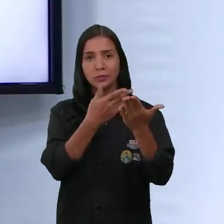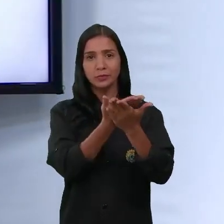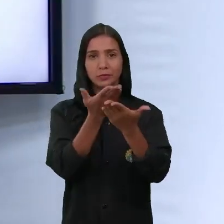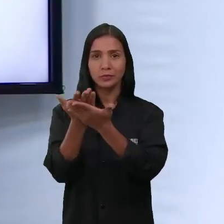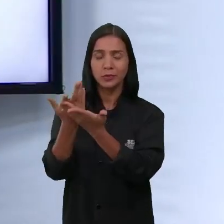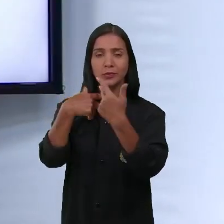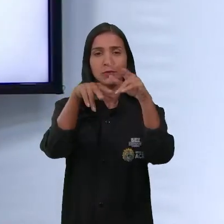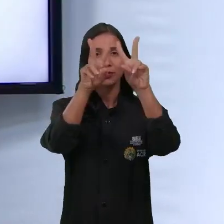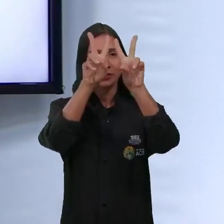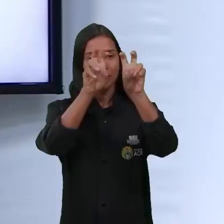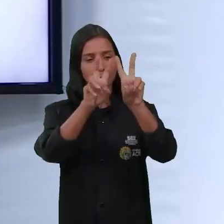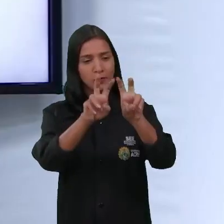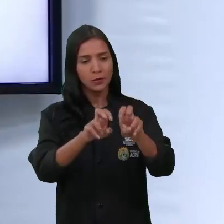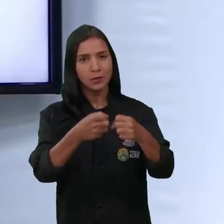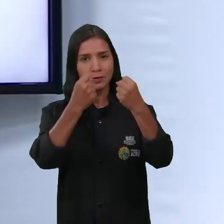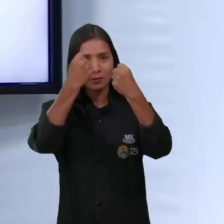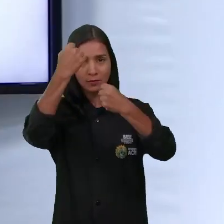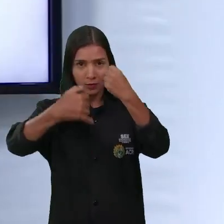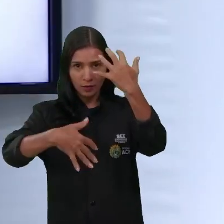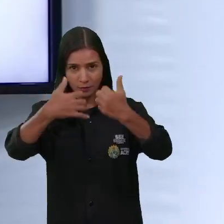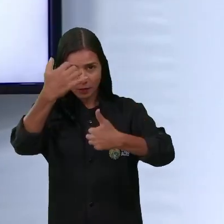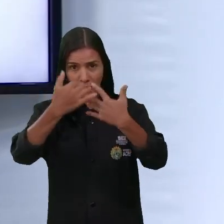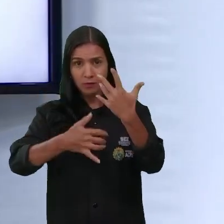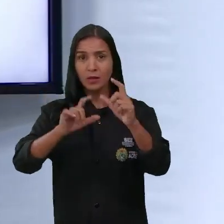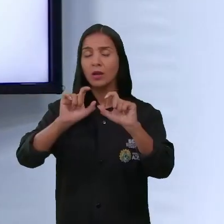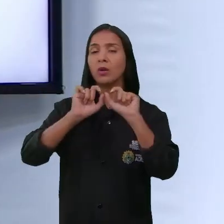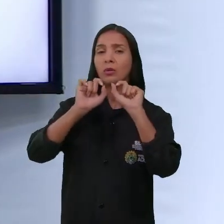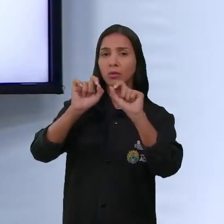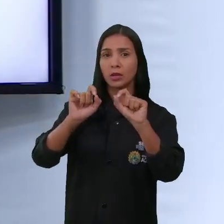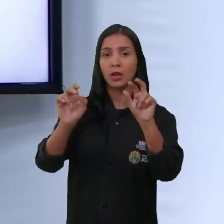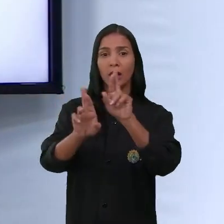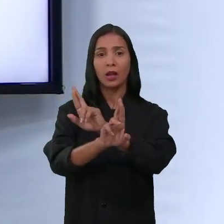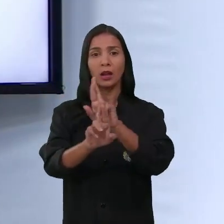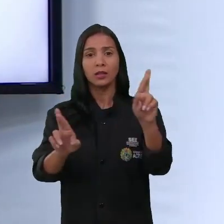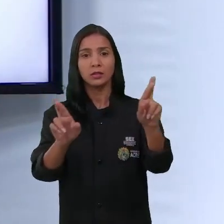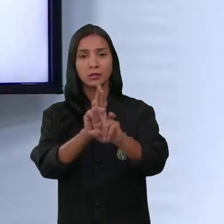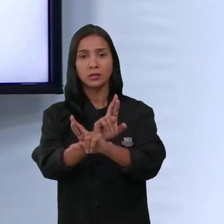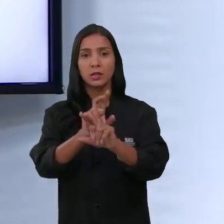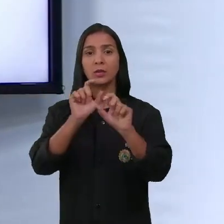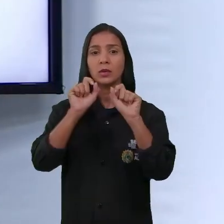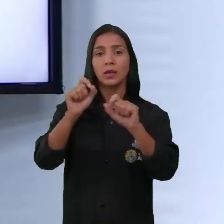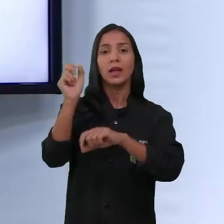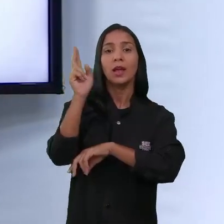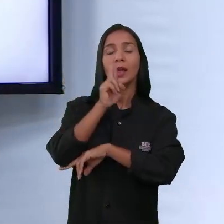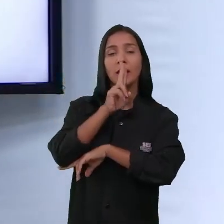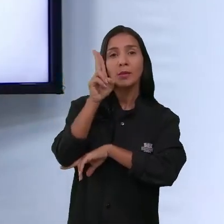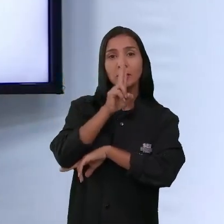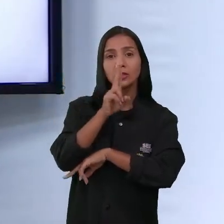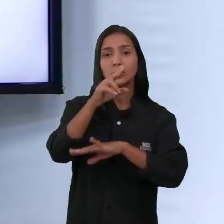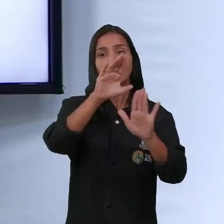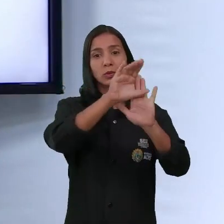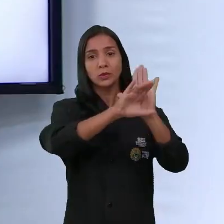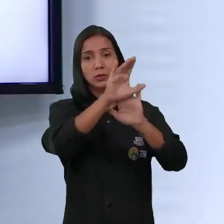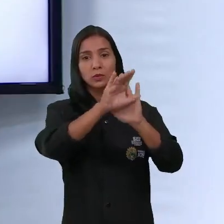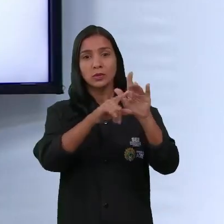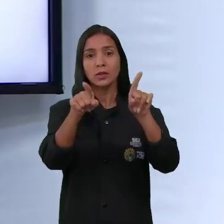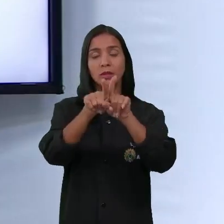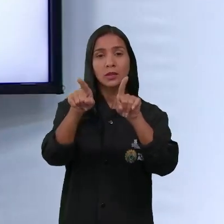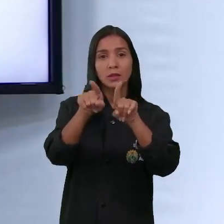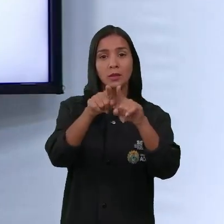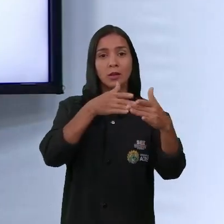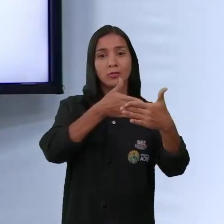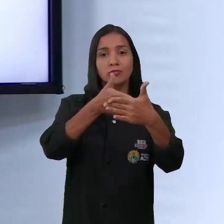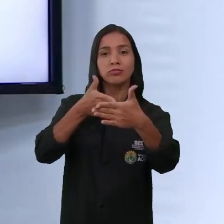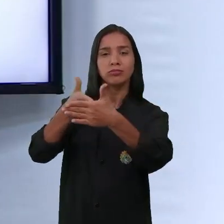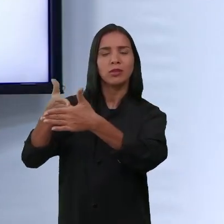ao longo dessa videoaula corresponde à emergência de concepções e impasses